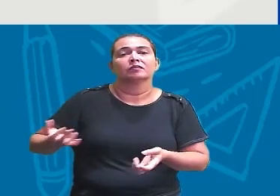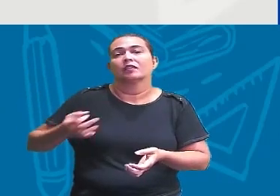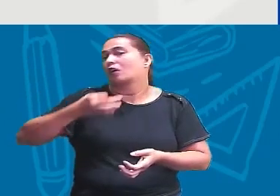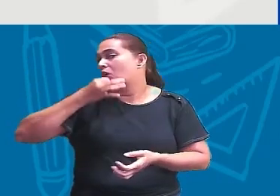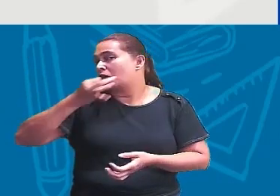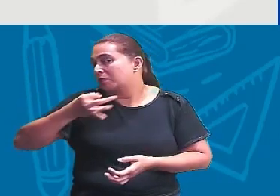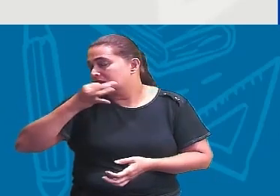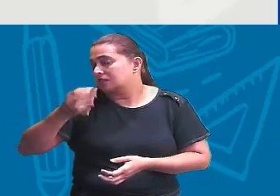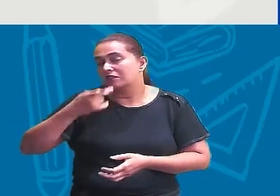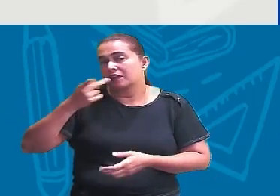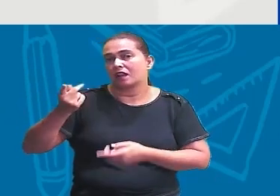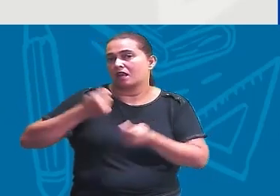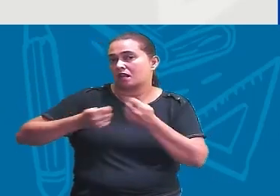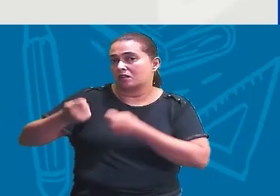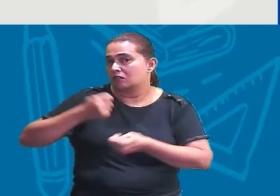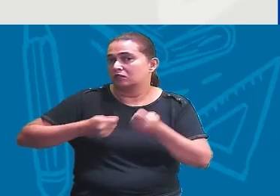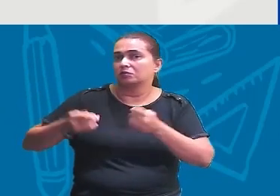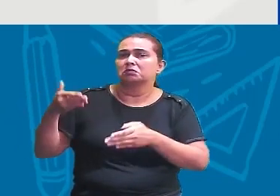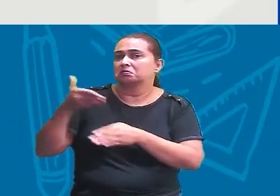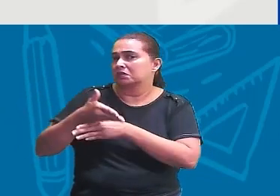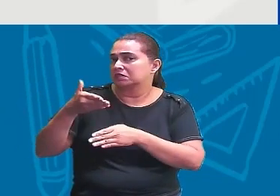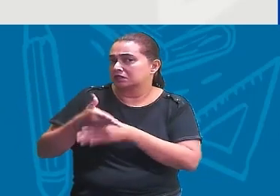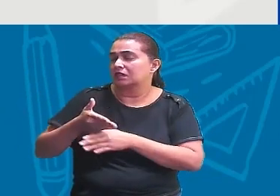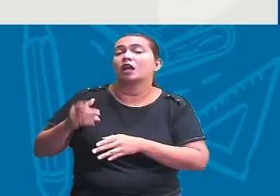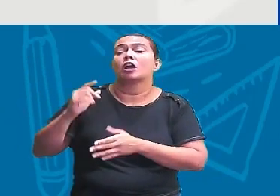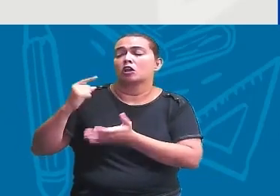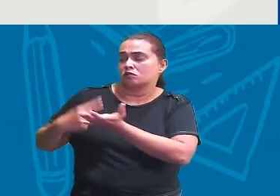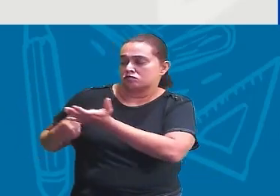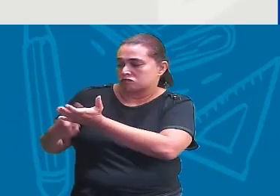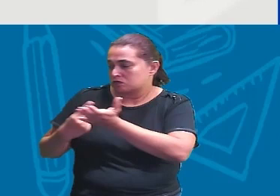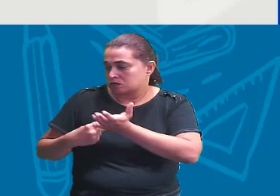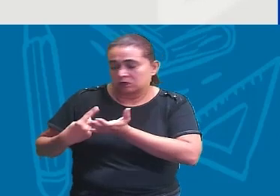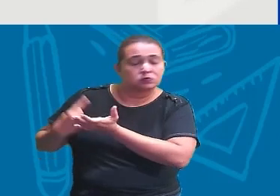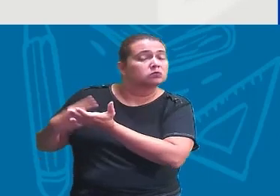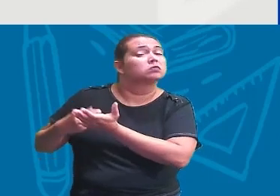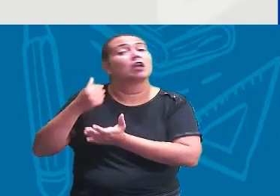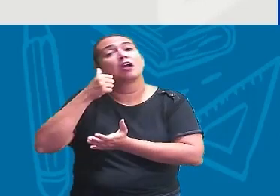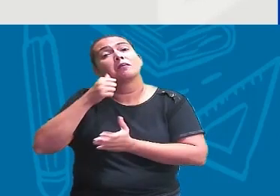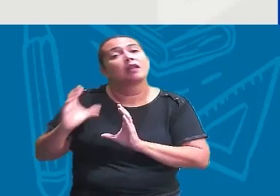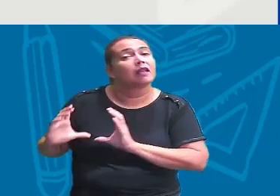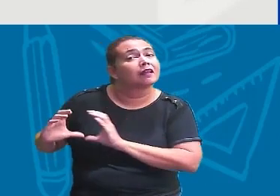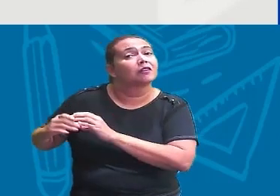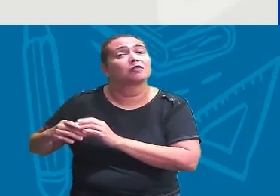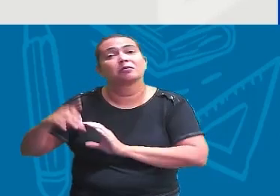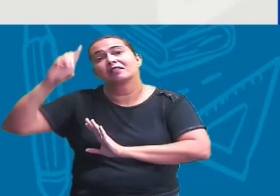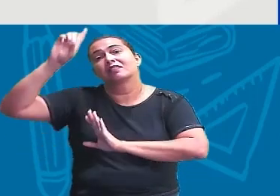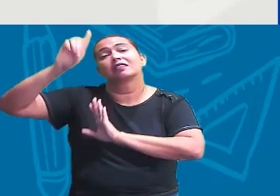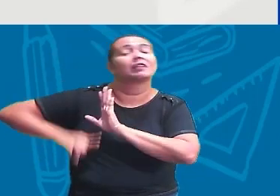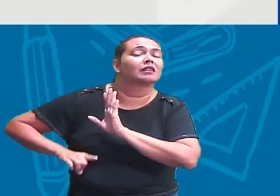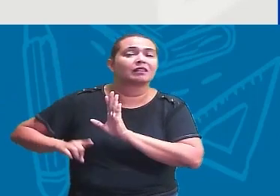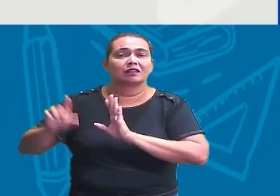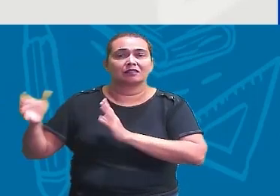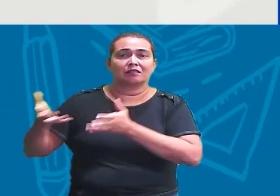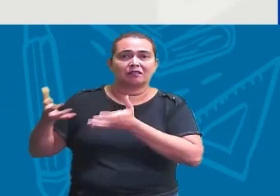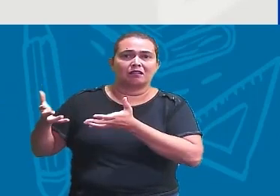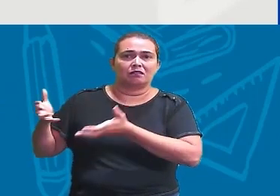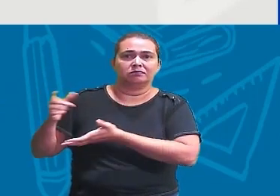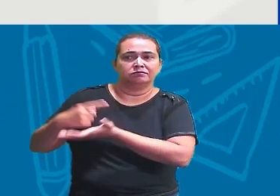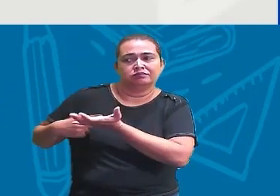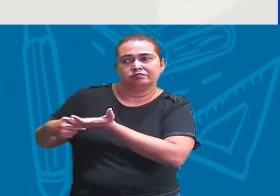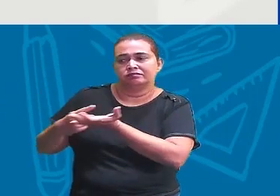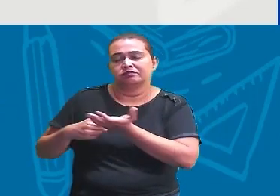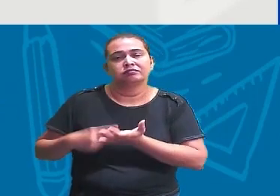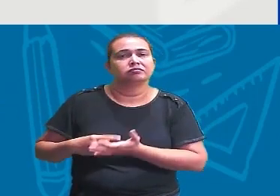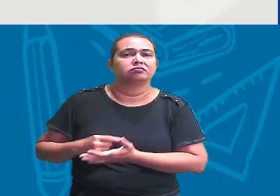na economia e etc. Então a luta feminina pelos direitos da mulher cresceu muito depois que o